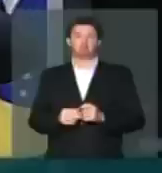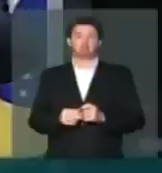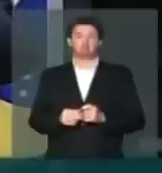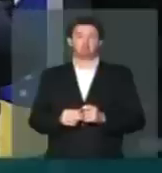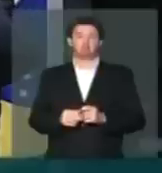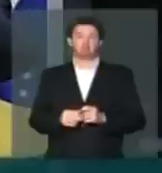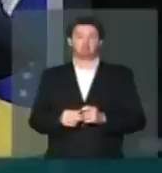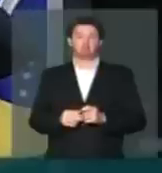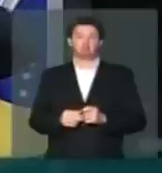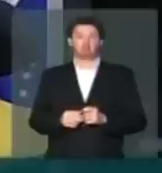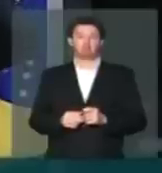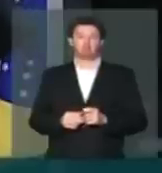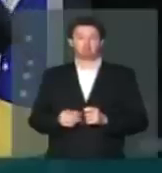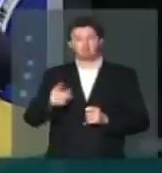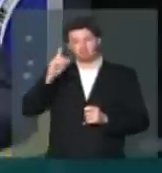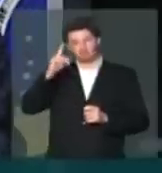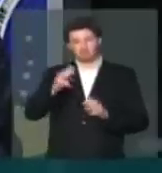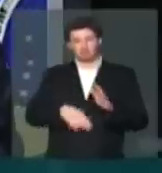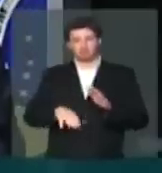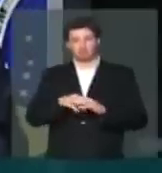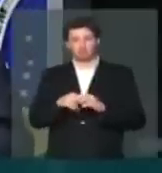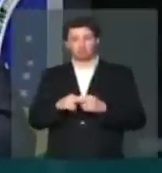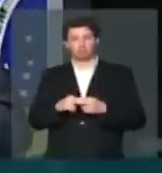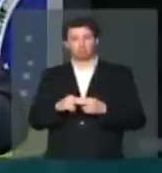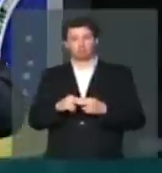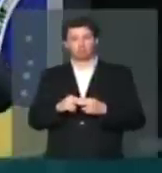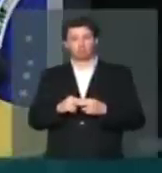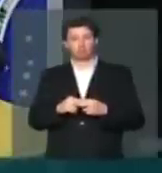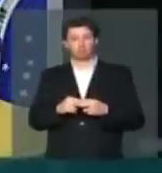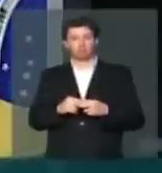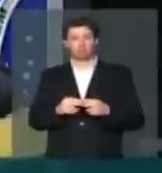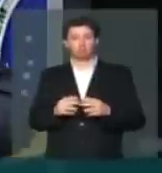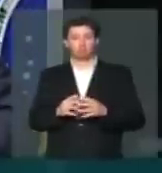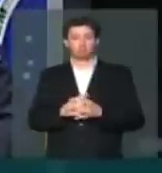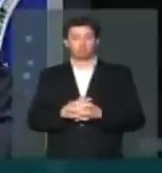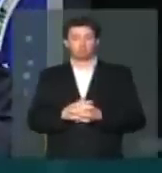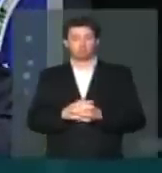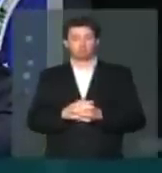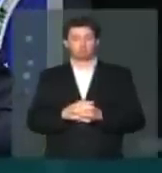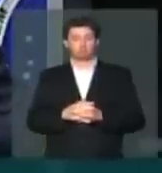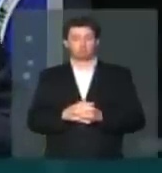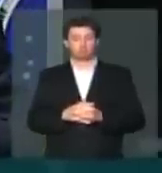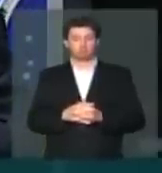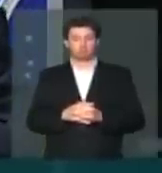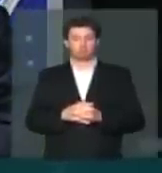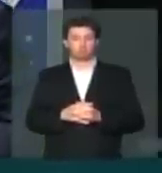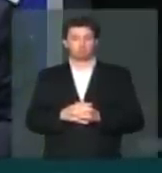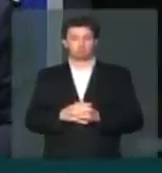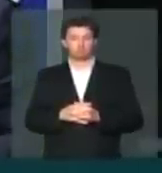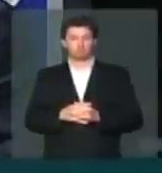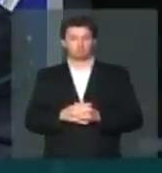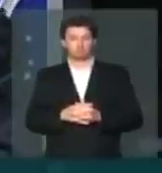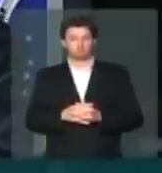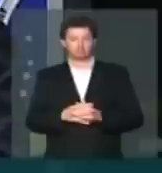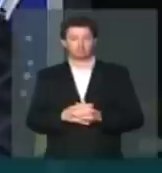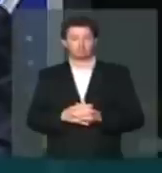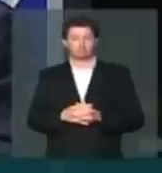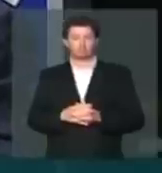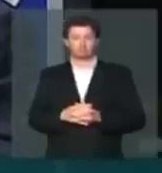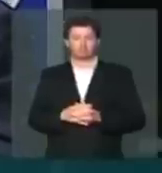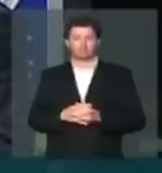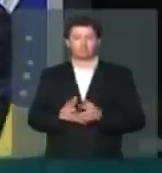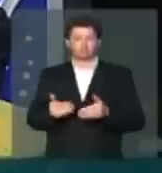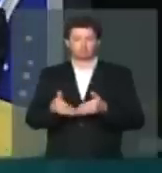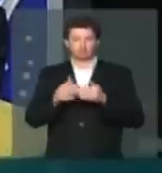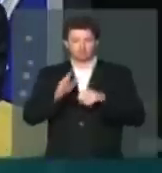deputado, para concluir, que determina todos os seus, as categorias. Para reafirmar isso, presidente, eu queria